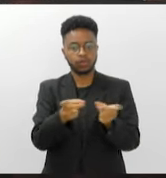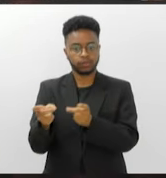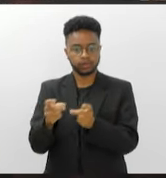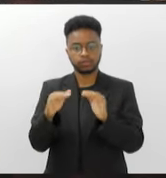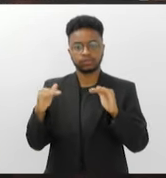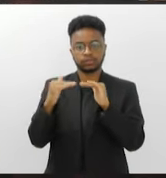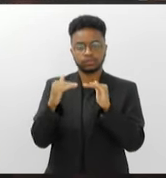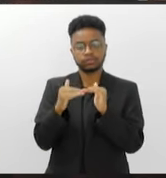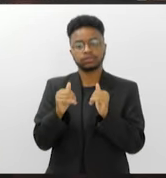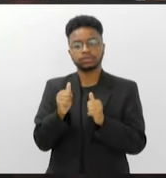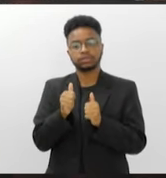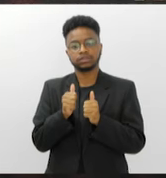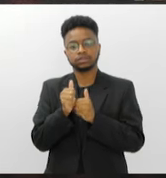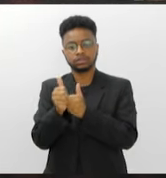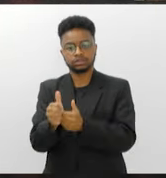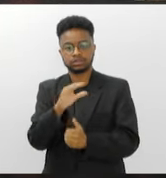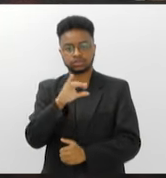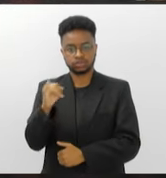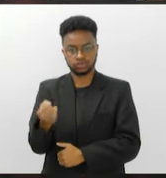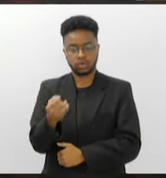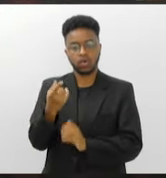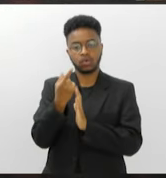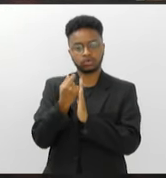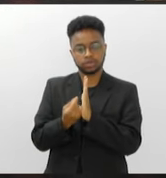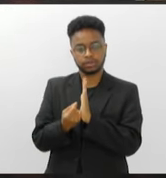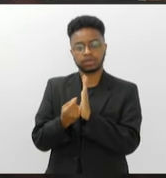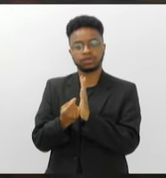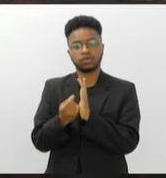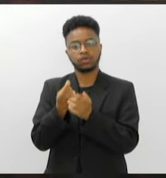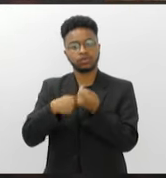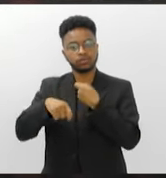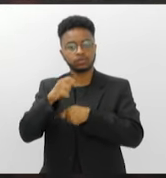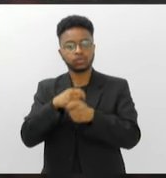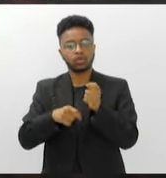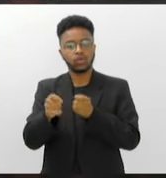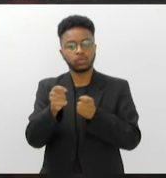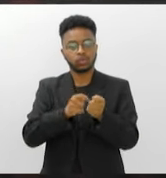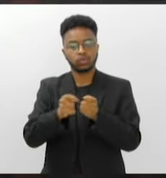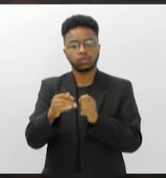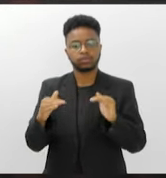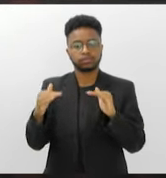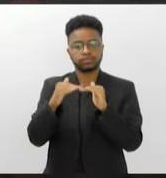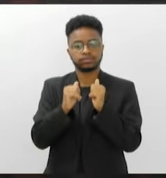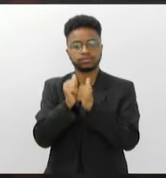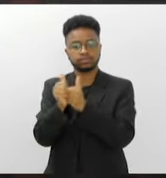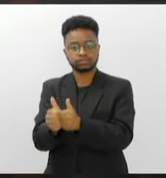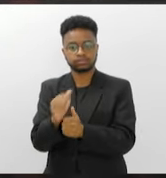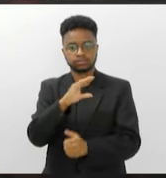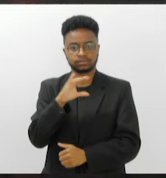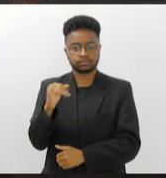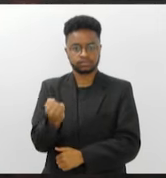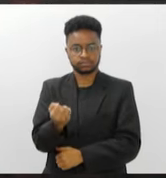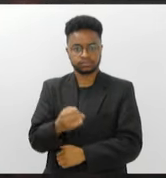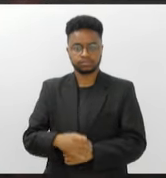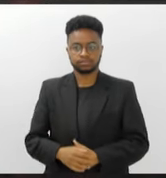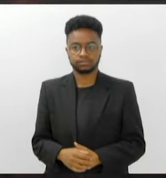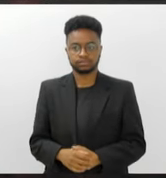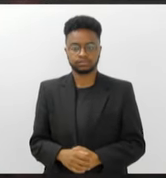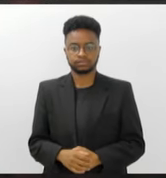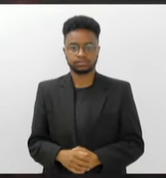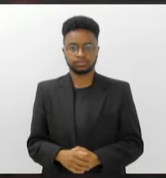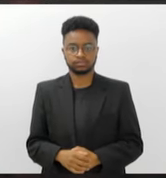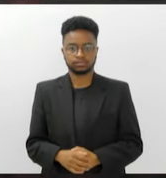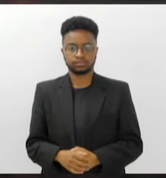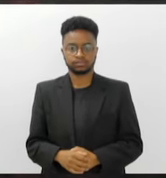da CCJ, de Orçamento, Finanças, Fiscalização Financeira e Controle, favorável com as emendas da Comissão de Constituição e